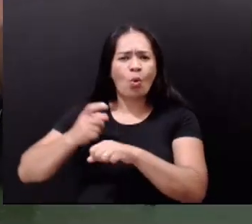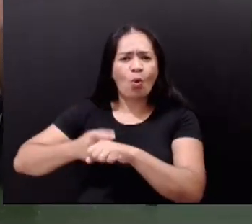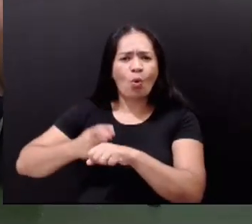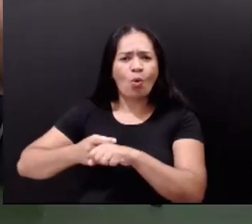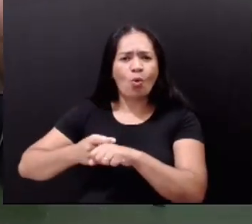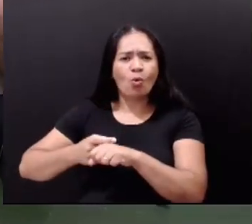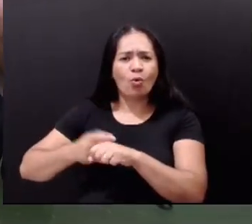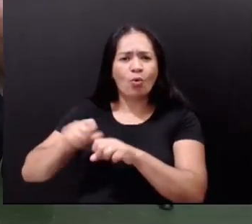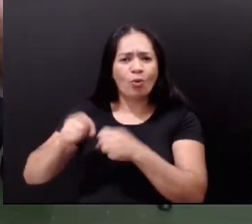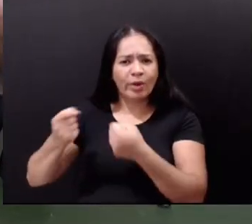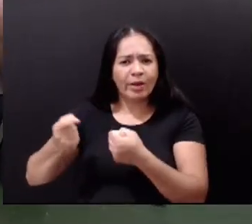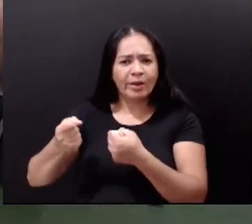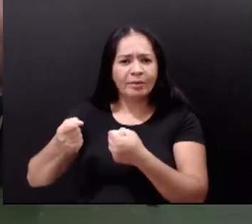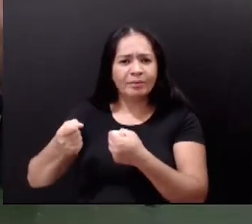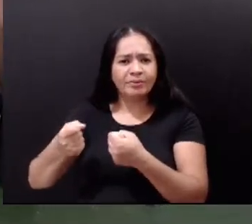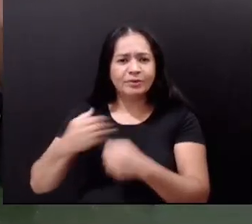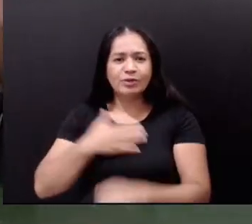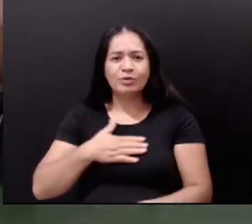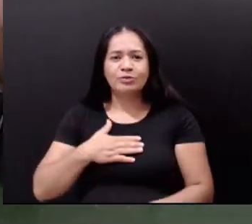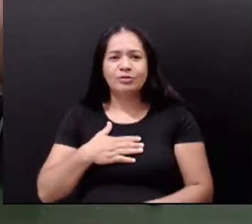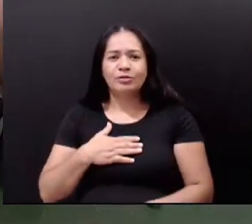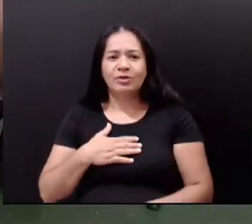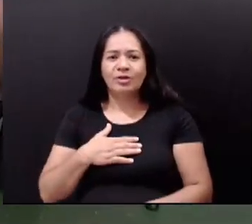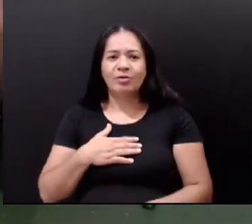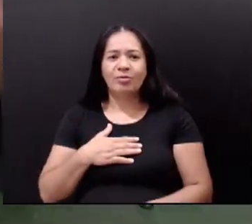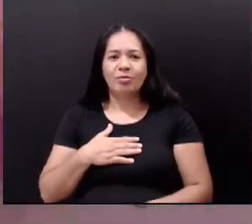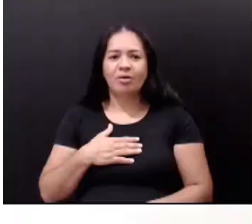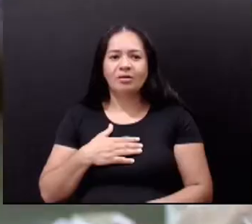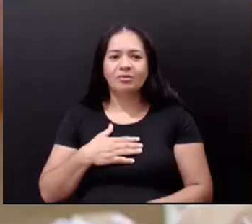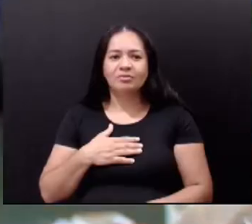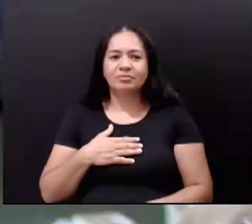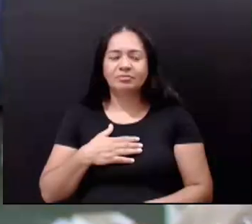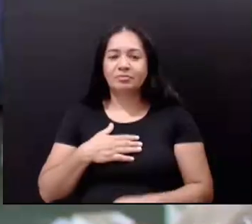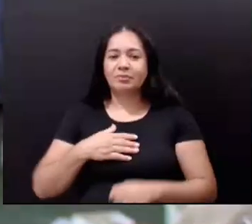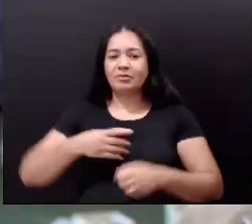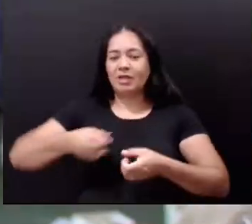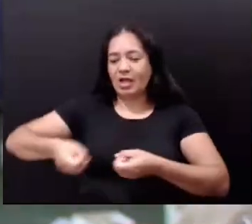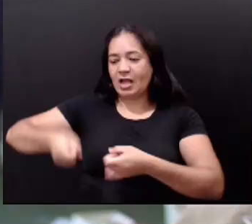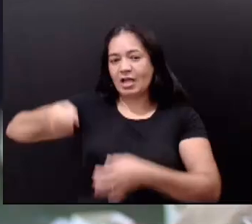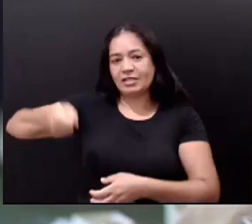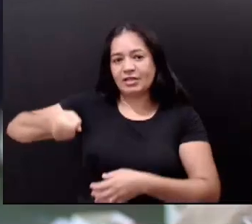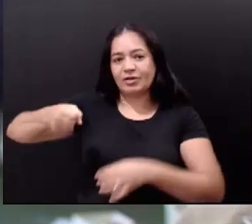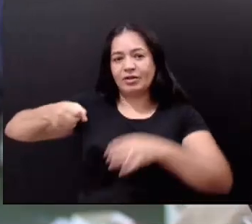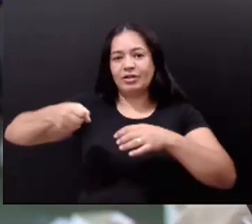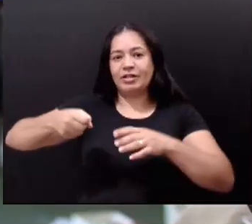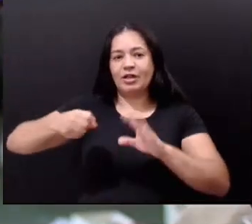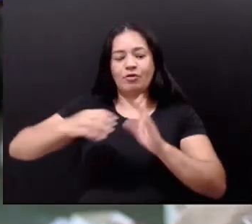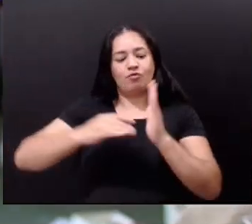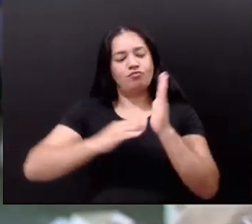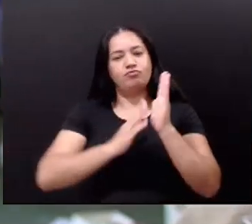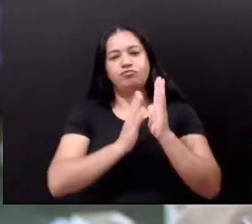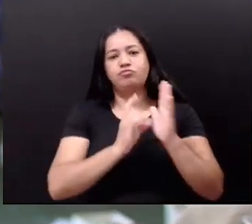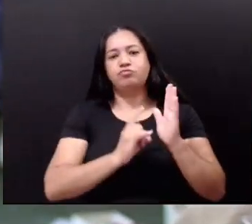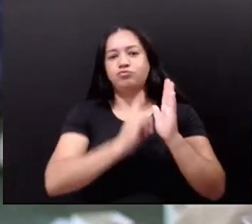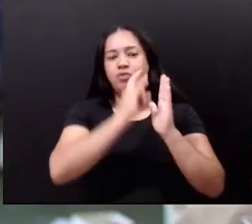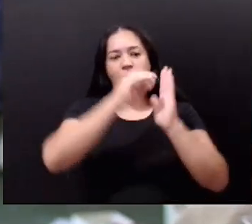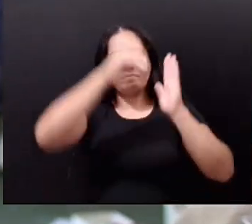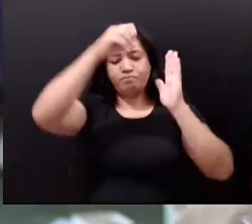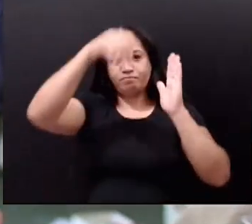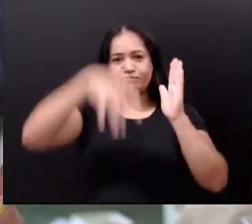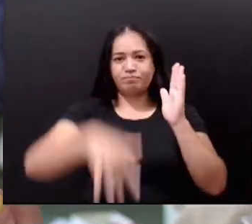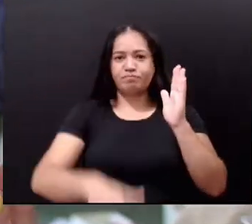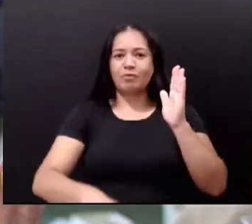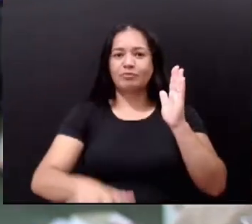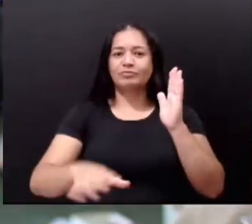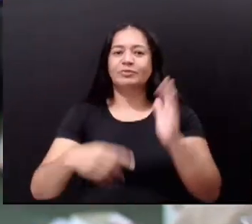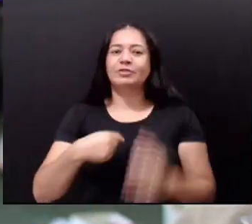muito. Ficar soltando sacolinha na janela. Quem morava no 3º andar, ela ia. A Ana Belisário é psicóloga aqui na SETA e vai explicar pra